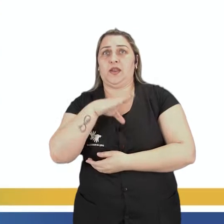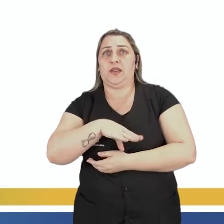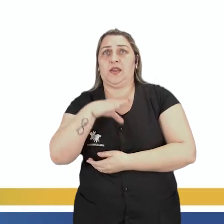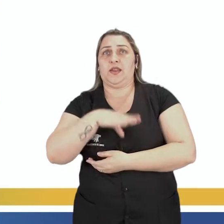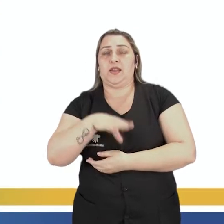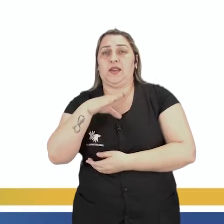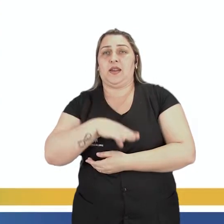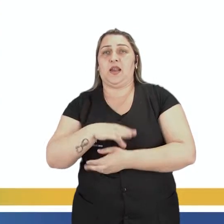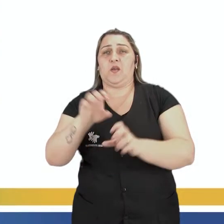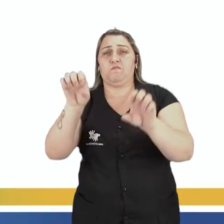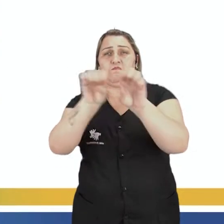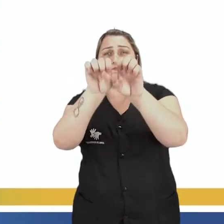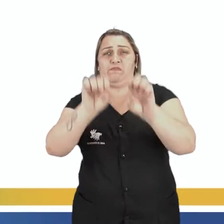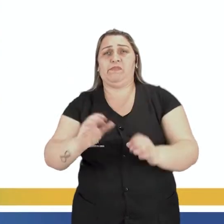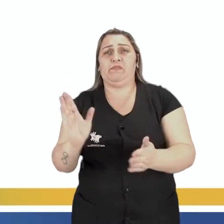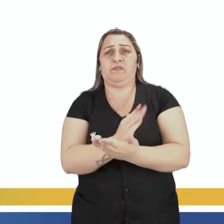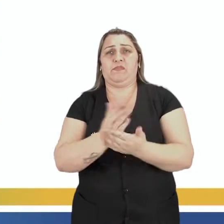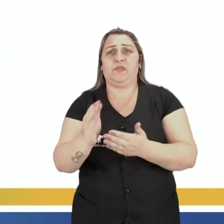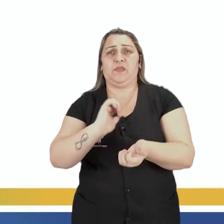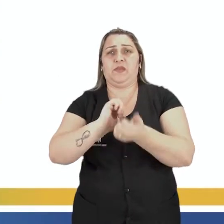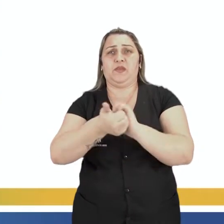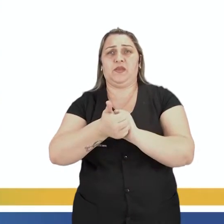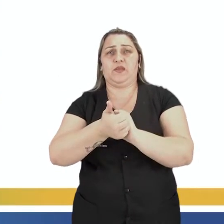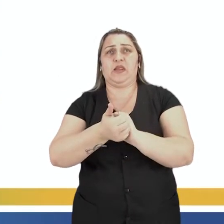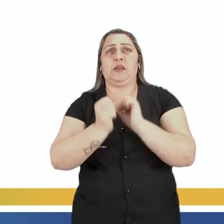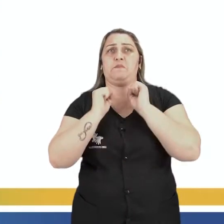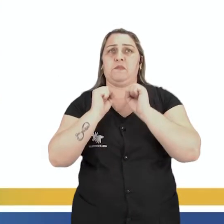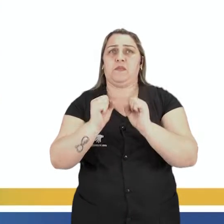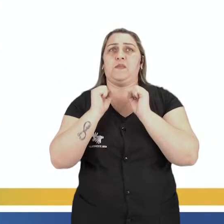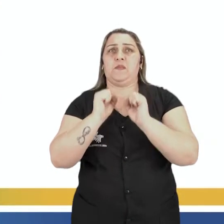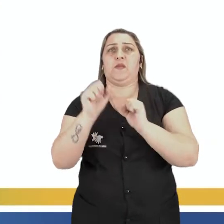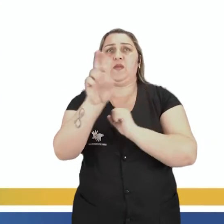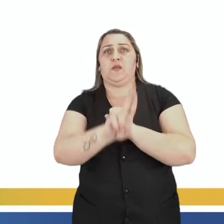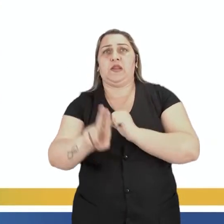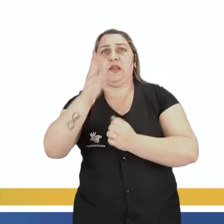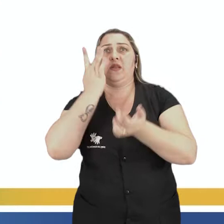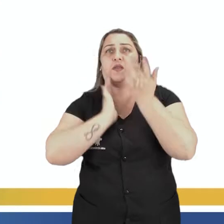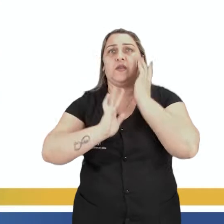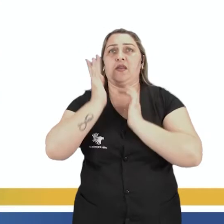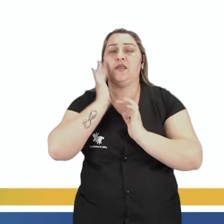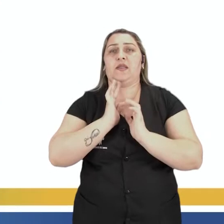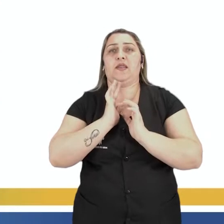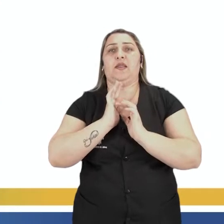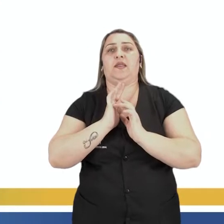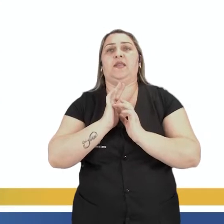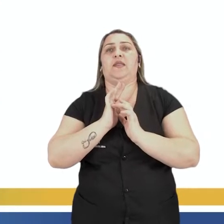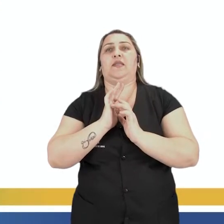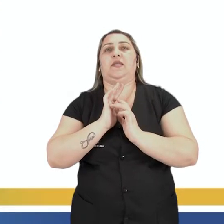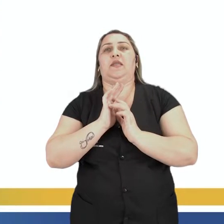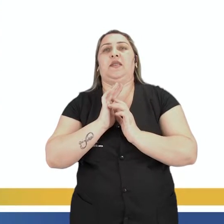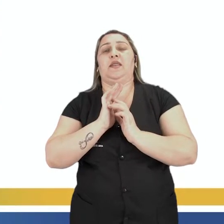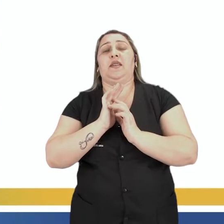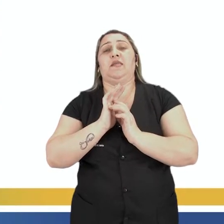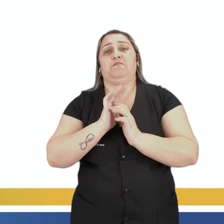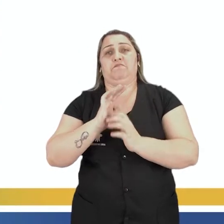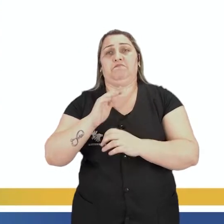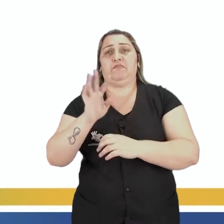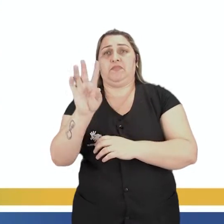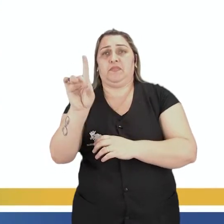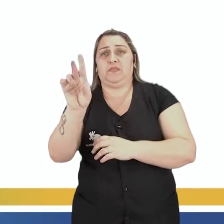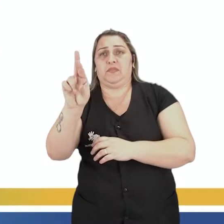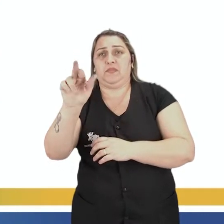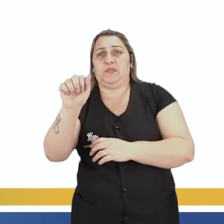para designar qualquer estrutura de jogo que possa ser utilizado no teatro, seja dramático, a partir de textos